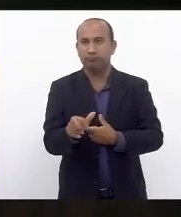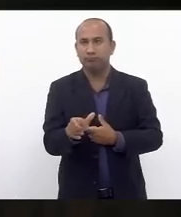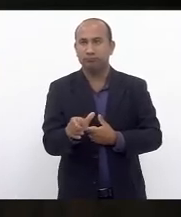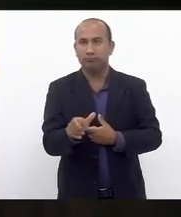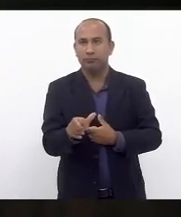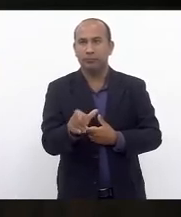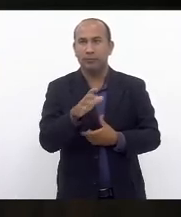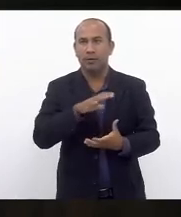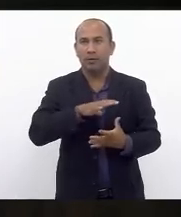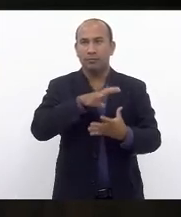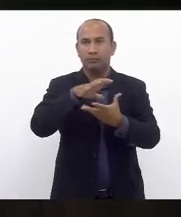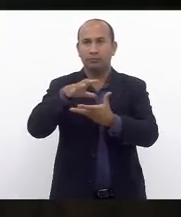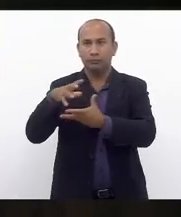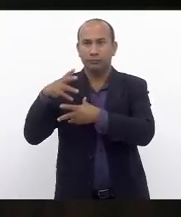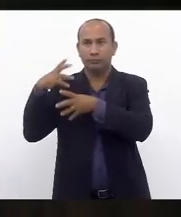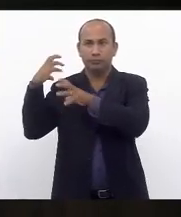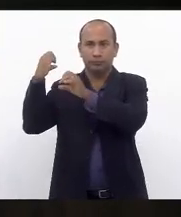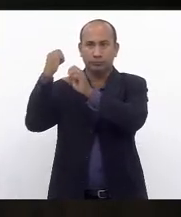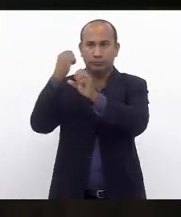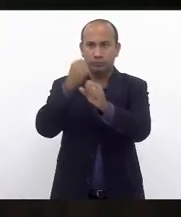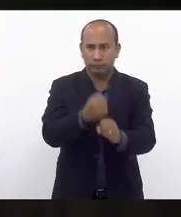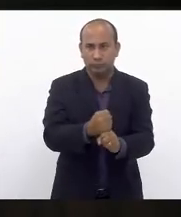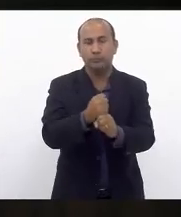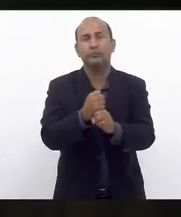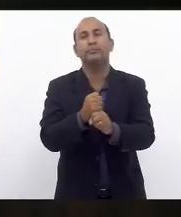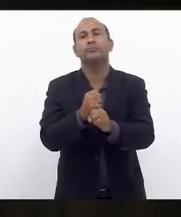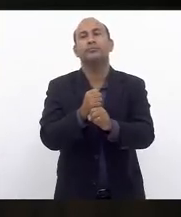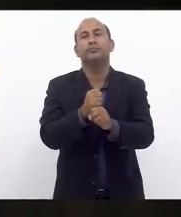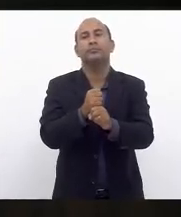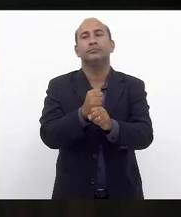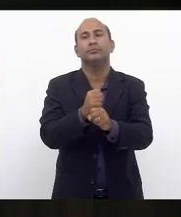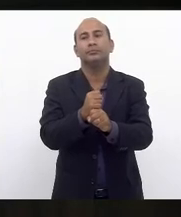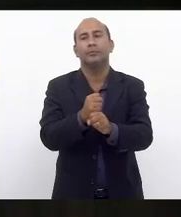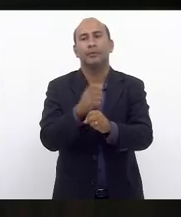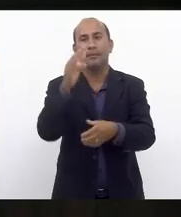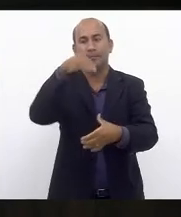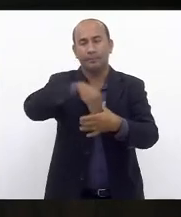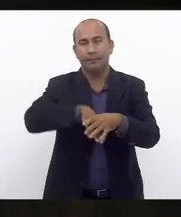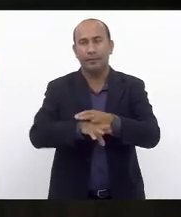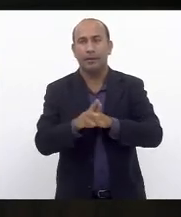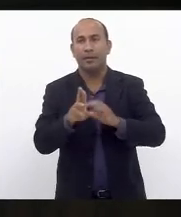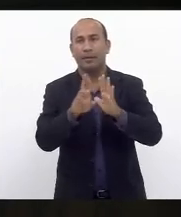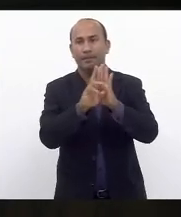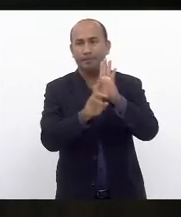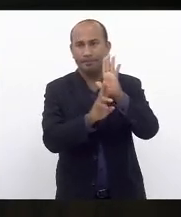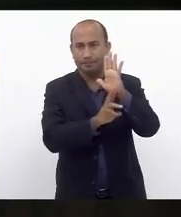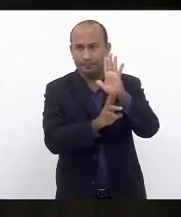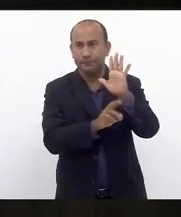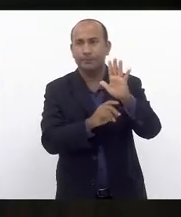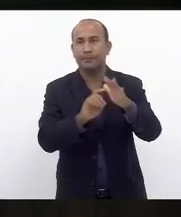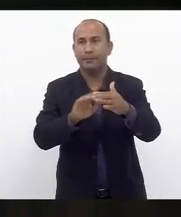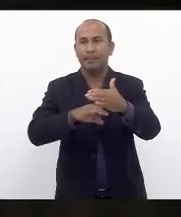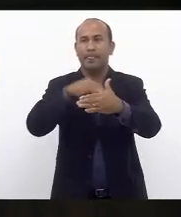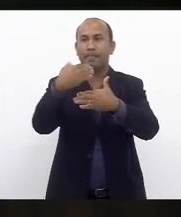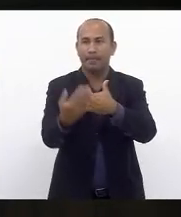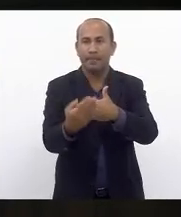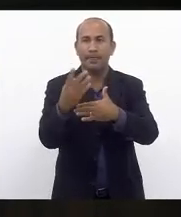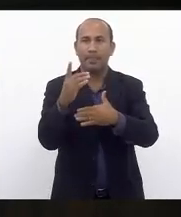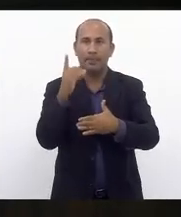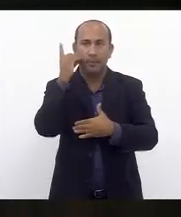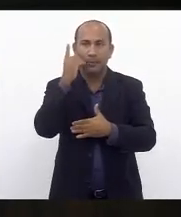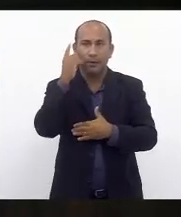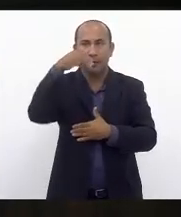expoente no mundo da engenharia civil e política, parecida à comissão de normas internas e proposições externas favoráveis. Deputado Márcio